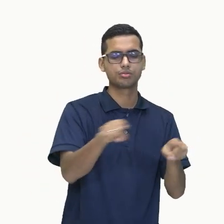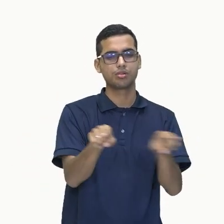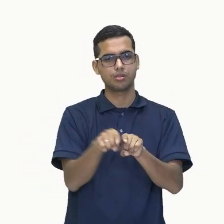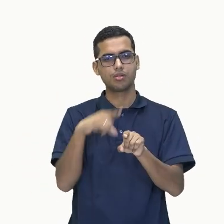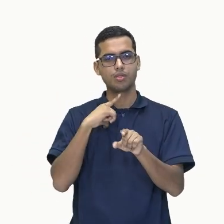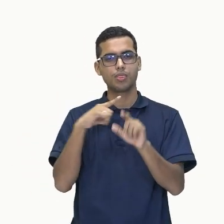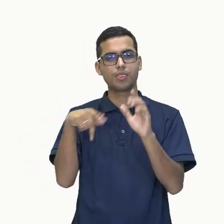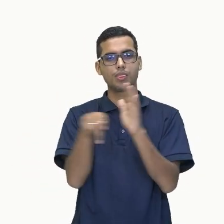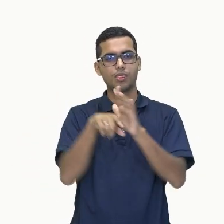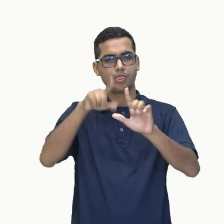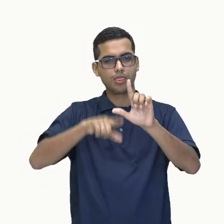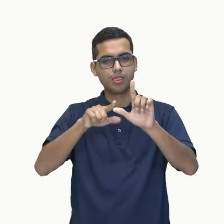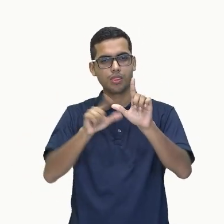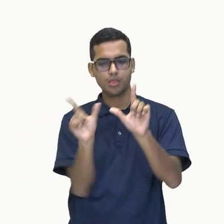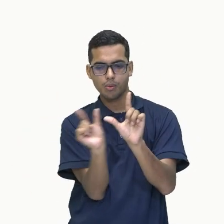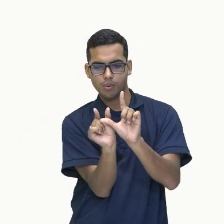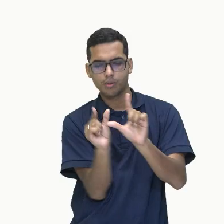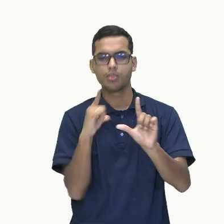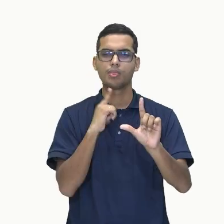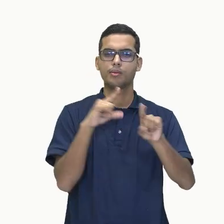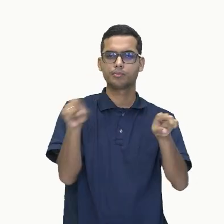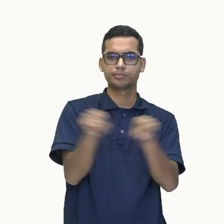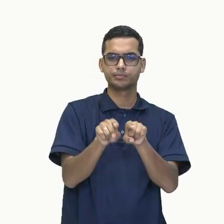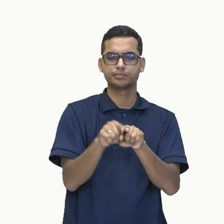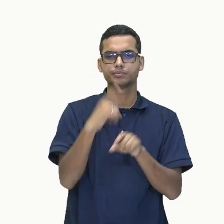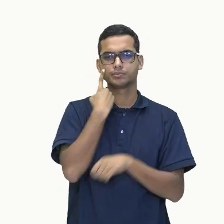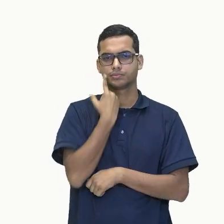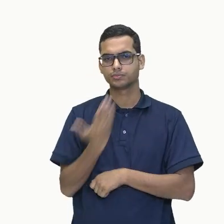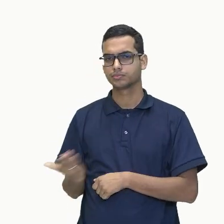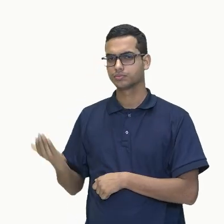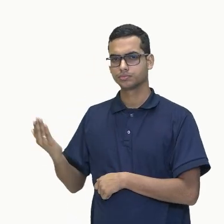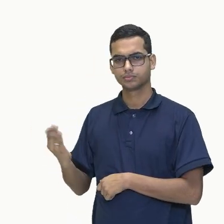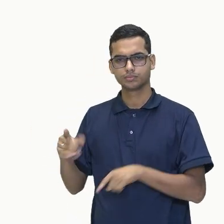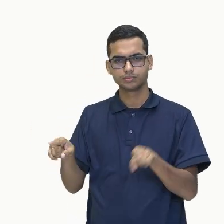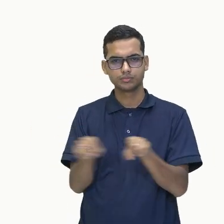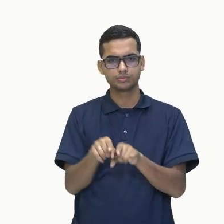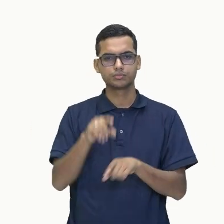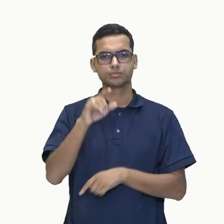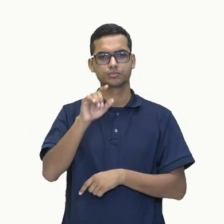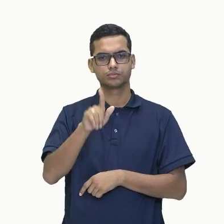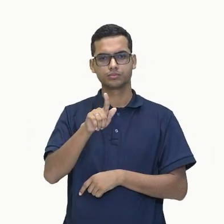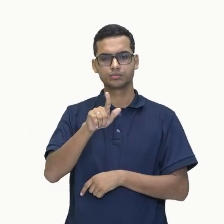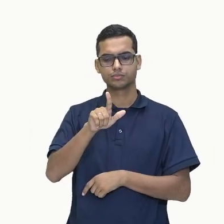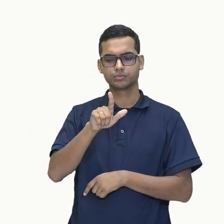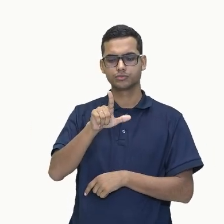temos aqui leucina, tá? Glicina. Então